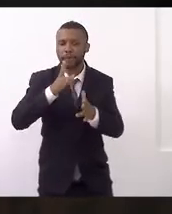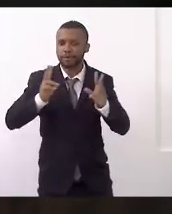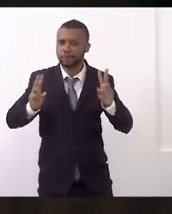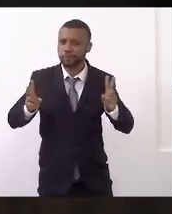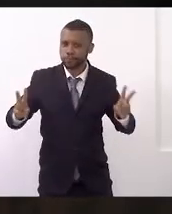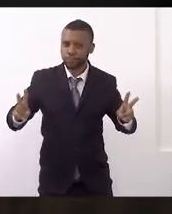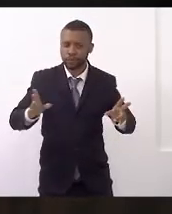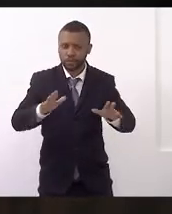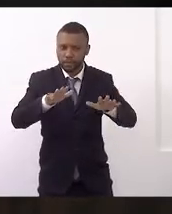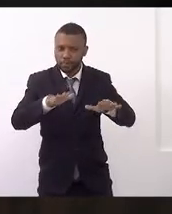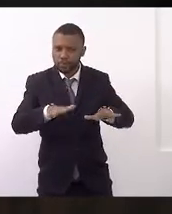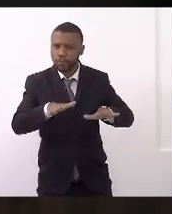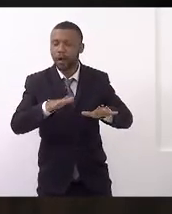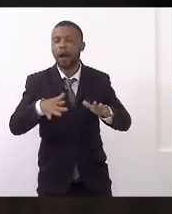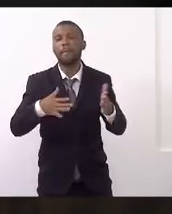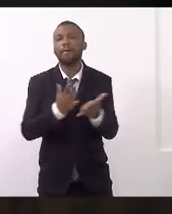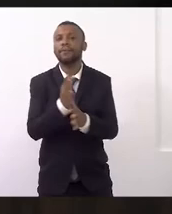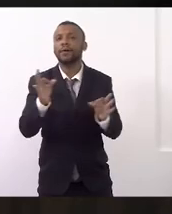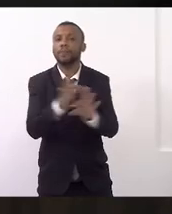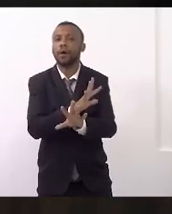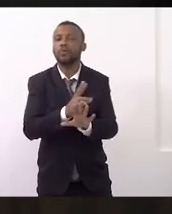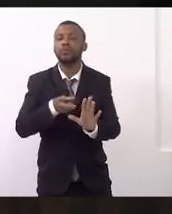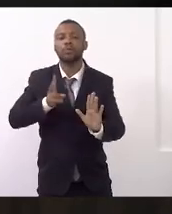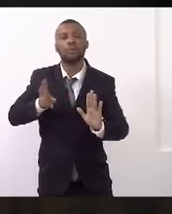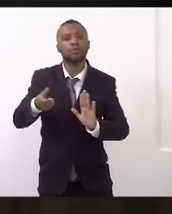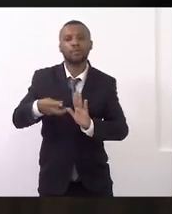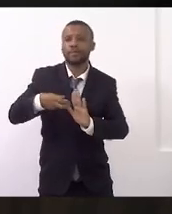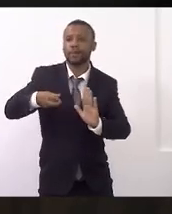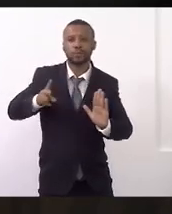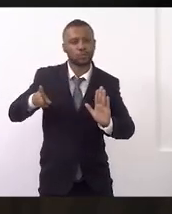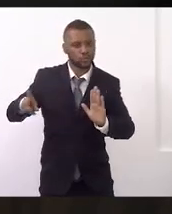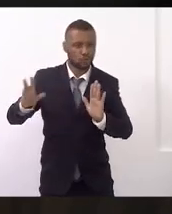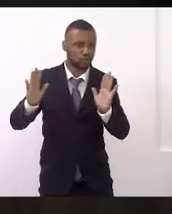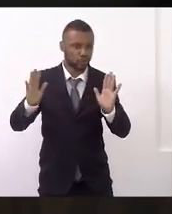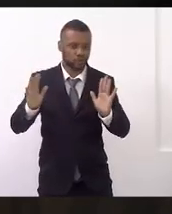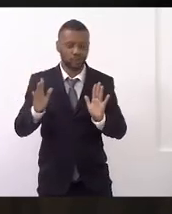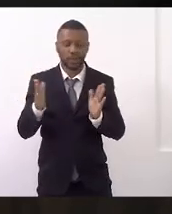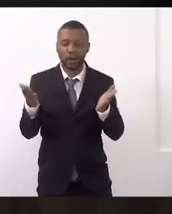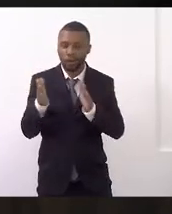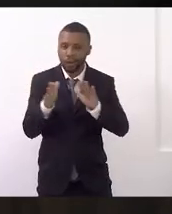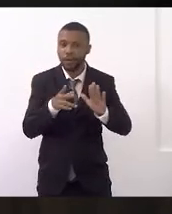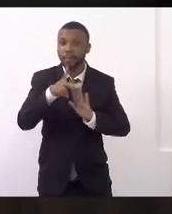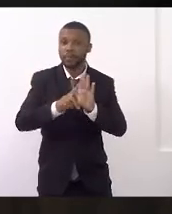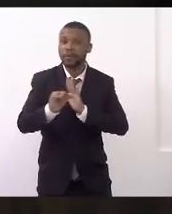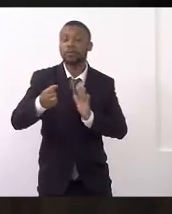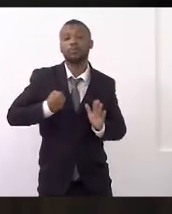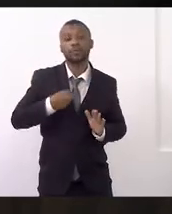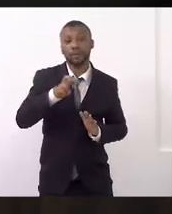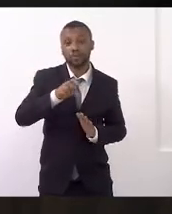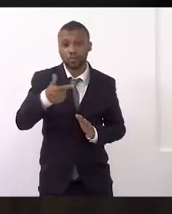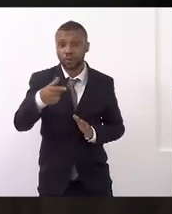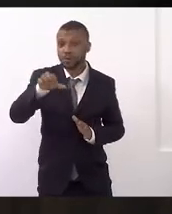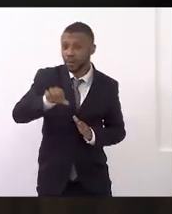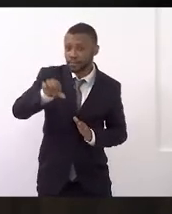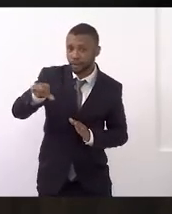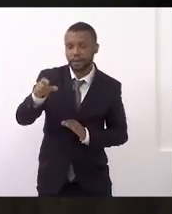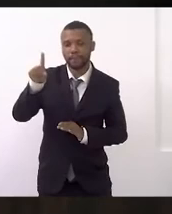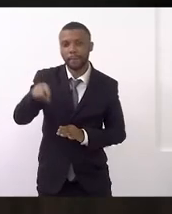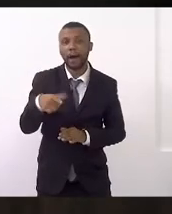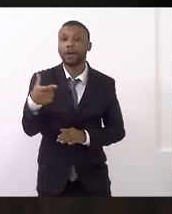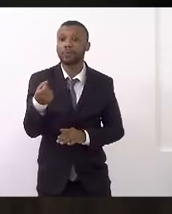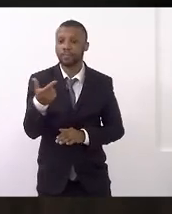aprovados, veto mantido. Agora vamos ao projeto de número 5299 de